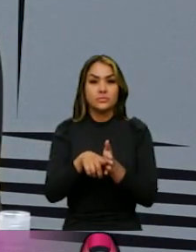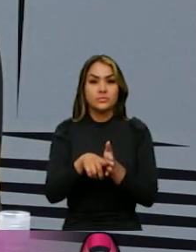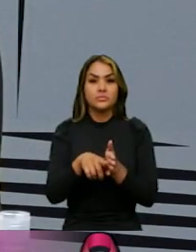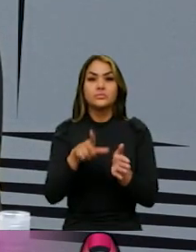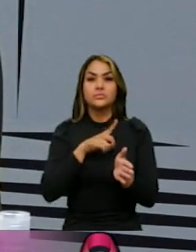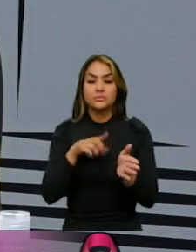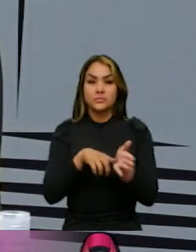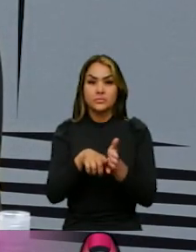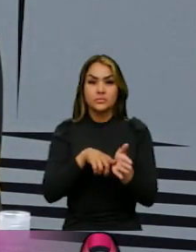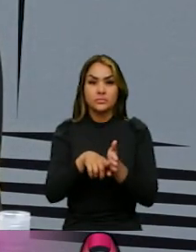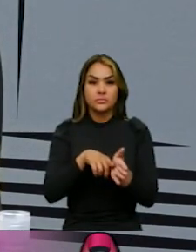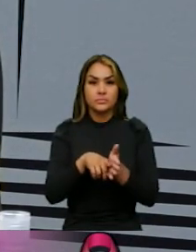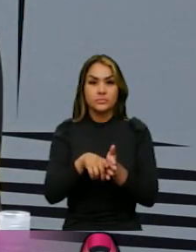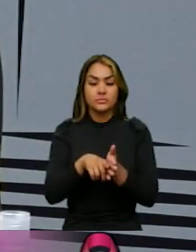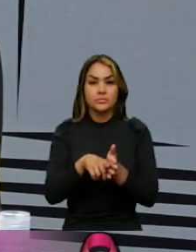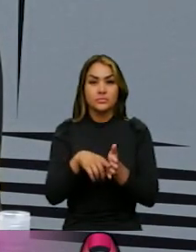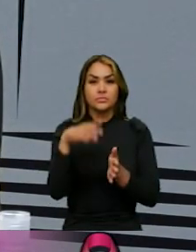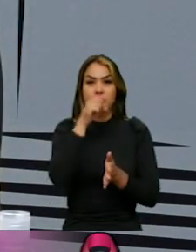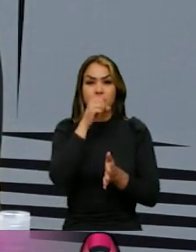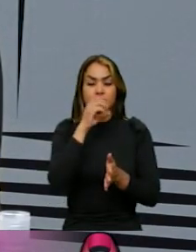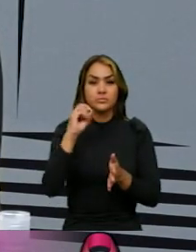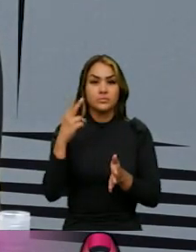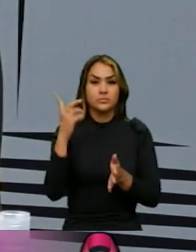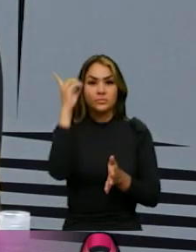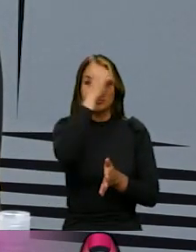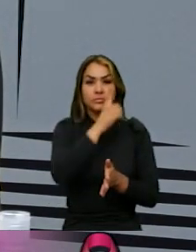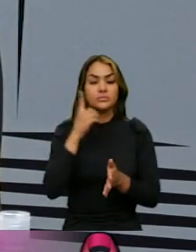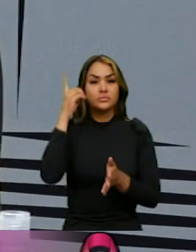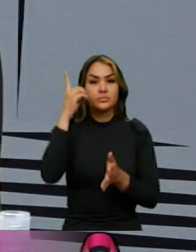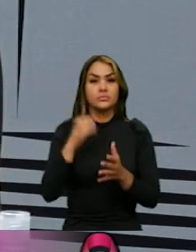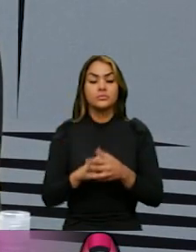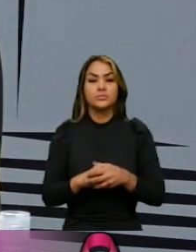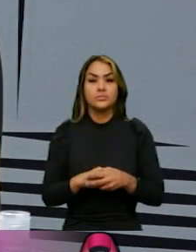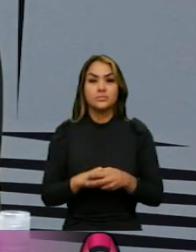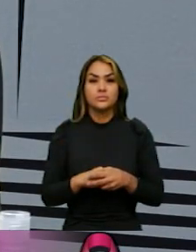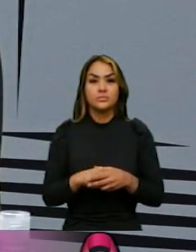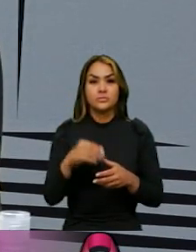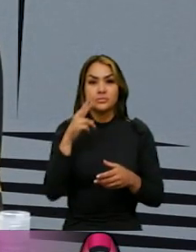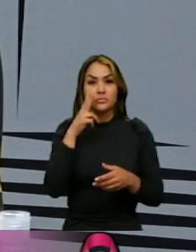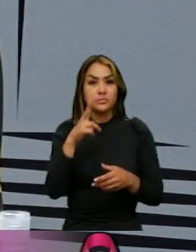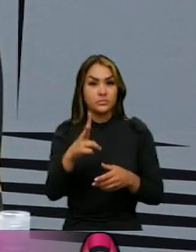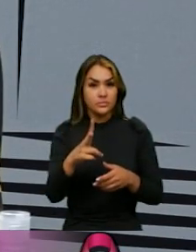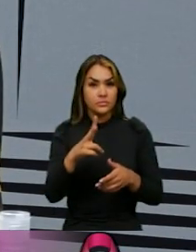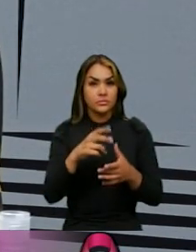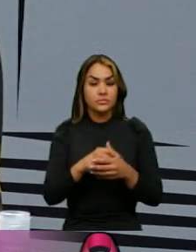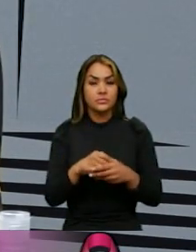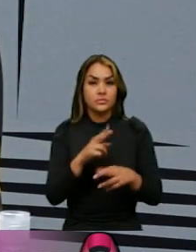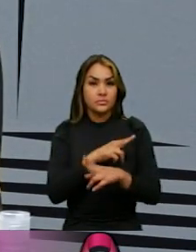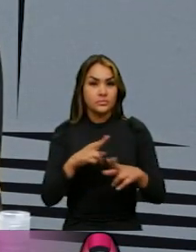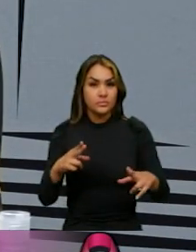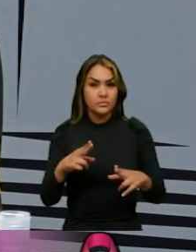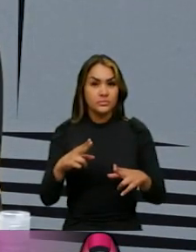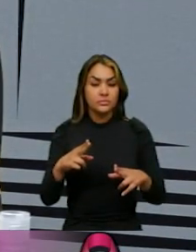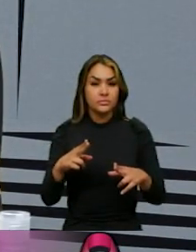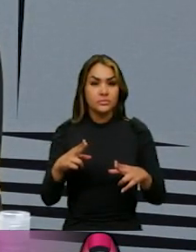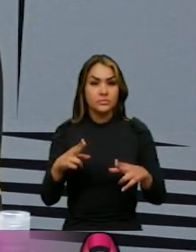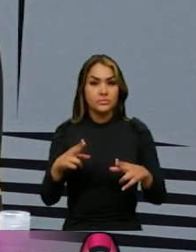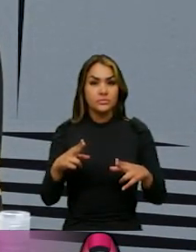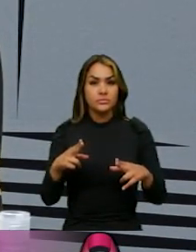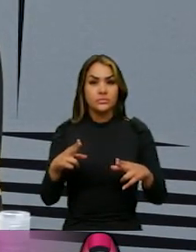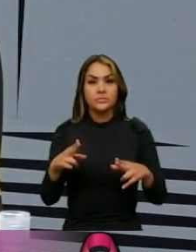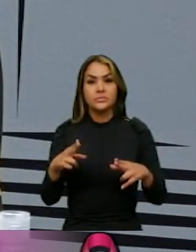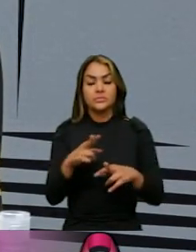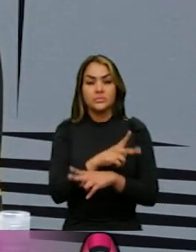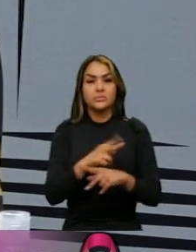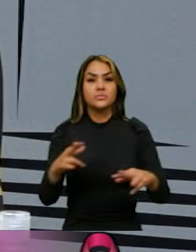executa fiscalização a finais de semana, tendo em vista que muitos munícipes se aproveitam deste período para o corte irregular